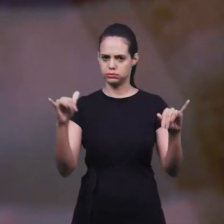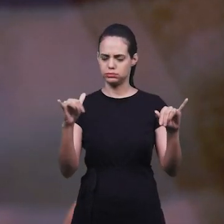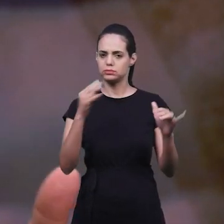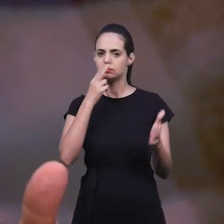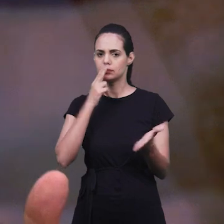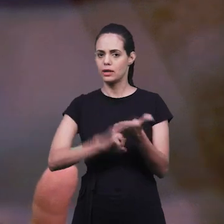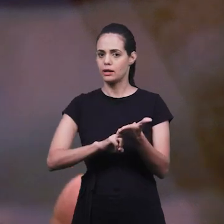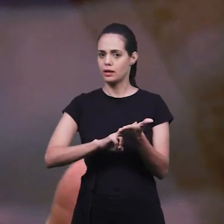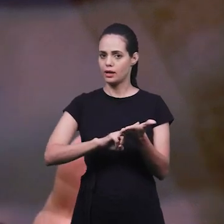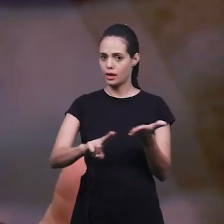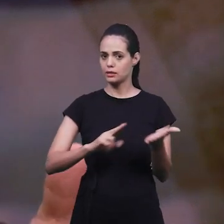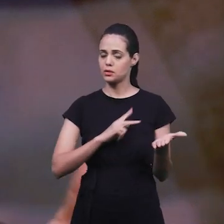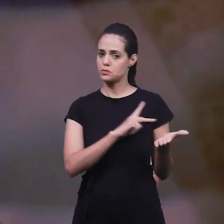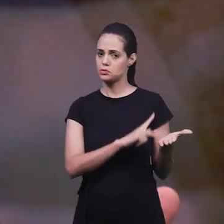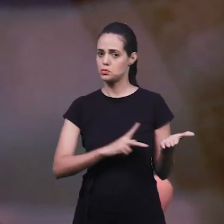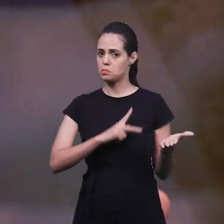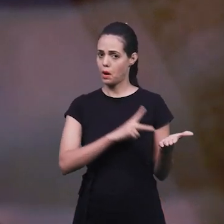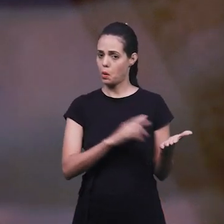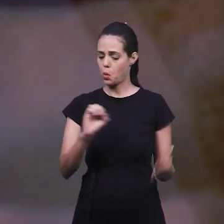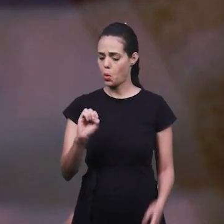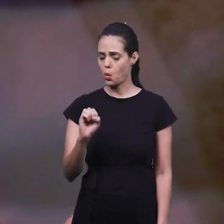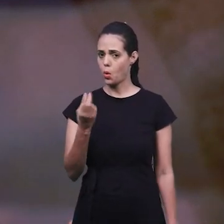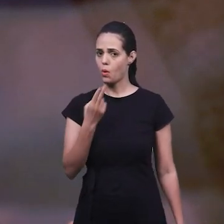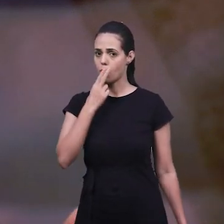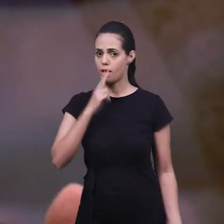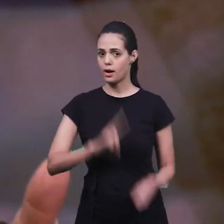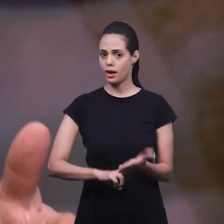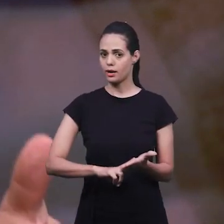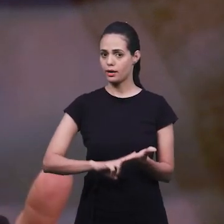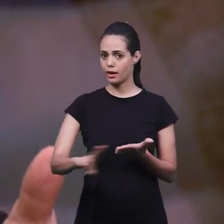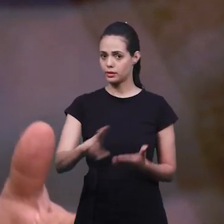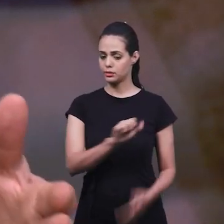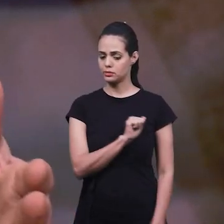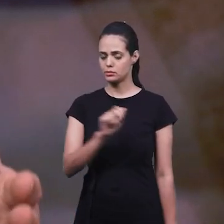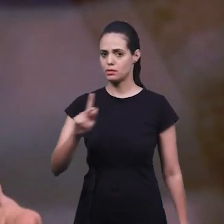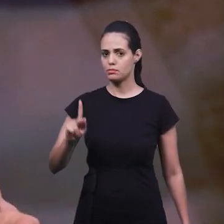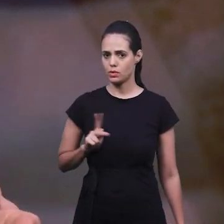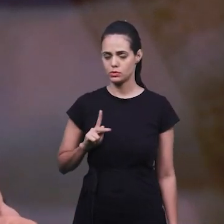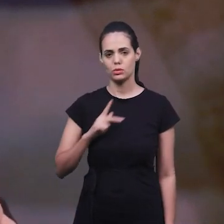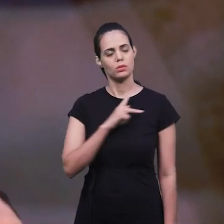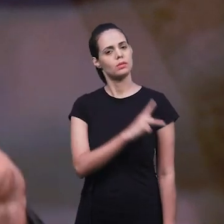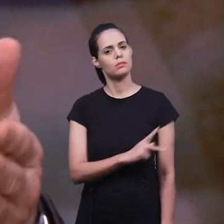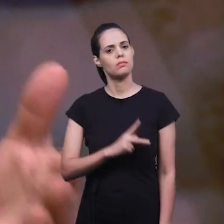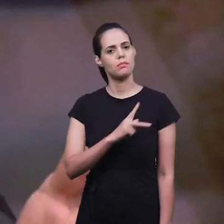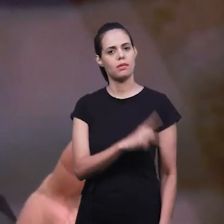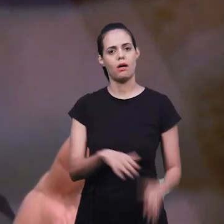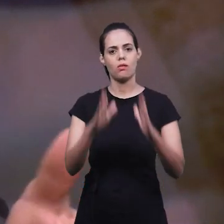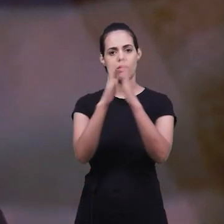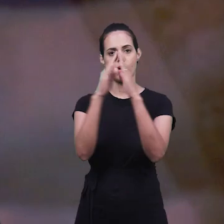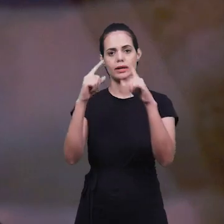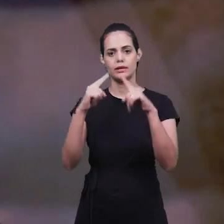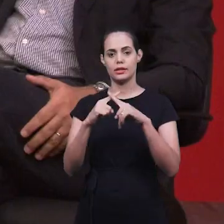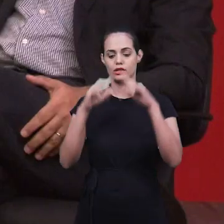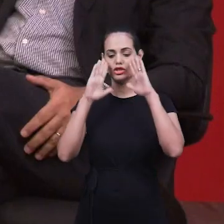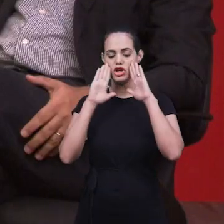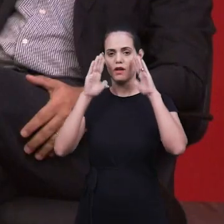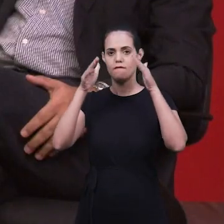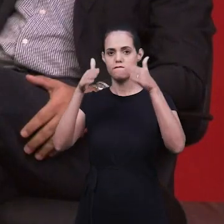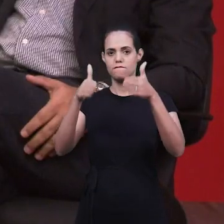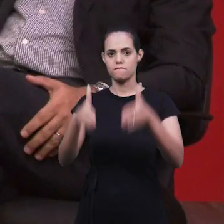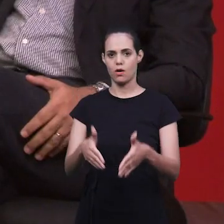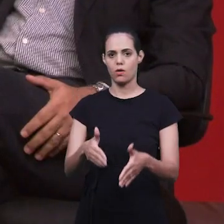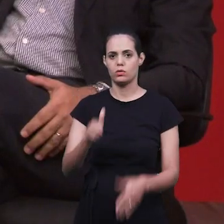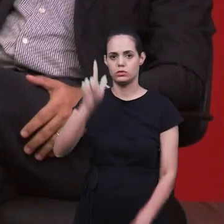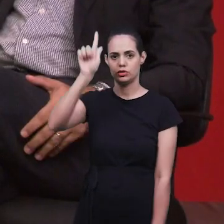Paulo, ou a carta do apóstolo Paulo à Igreja dos Gálatas. Pastor